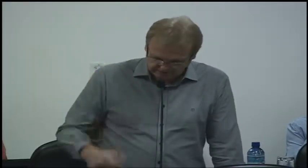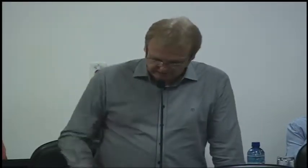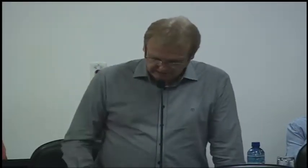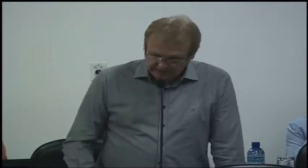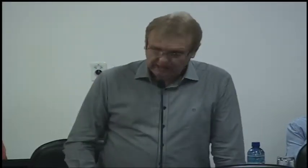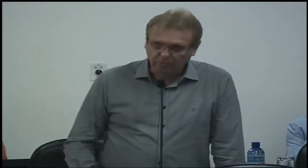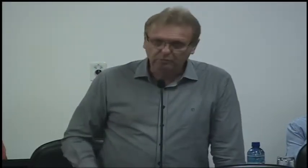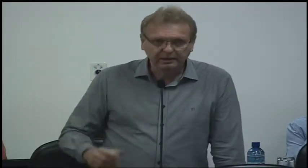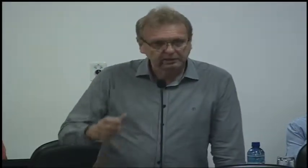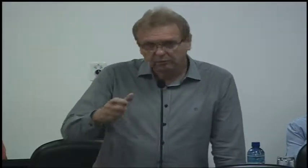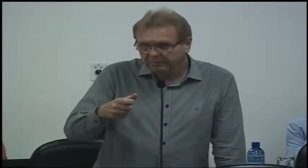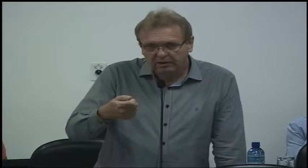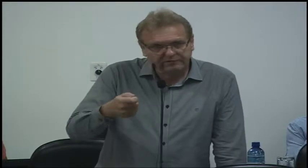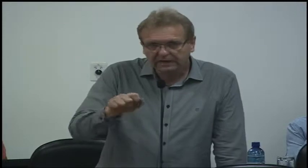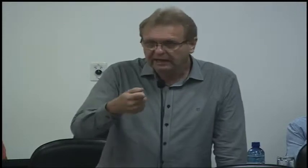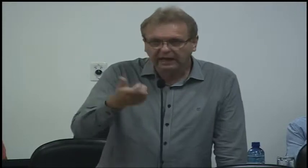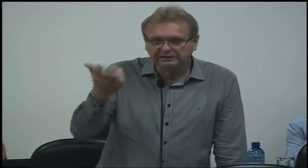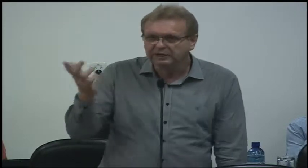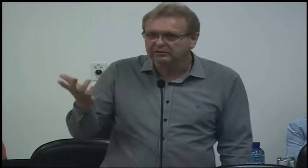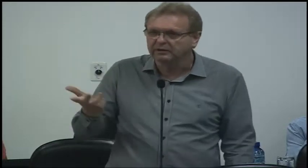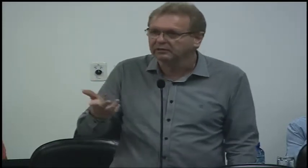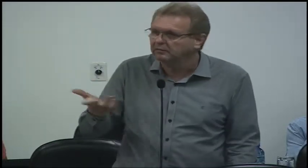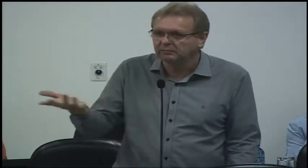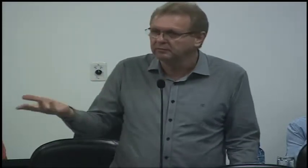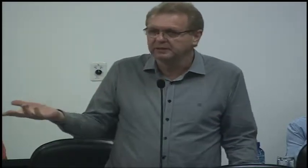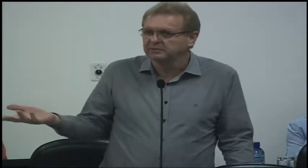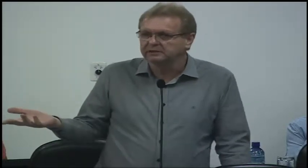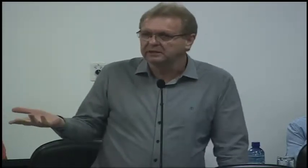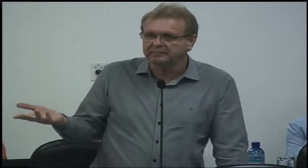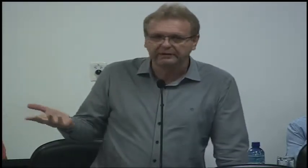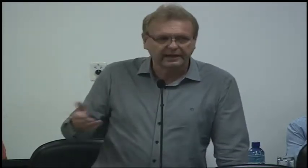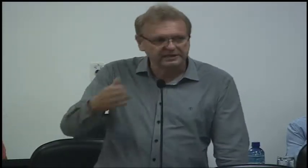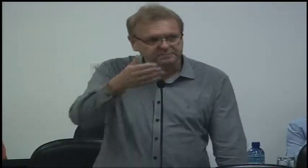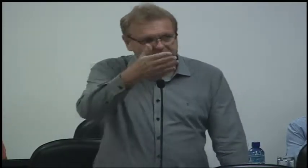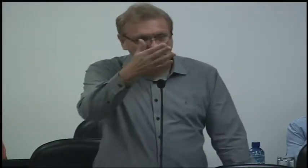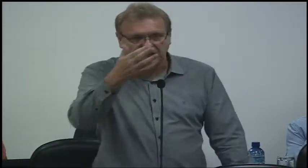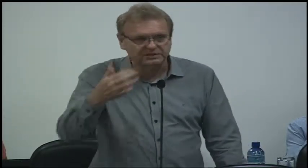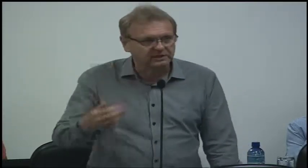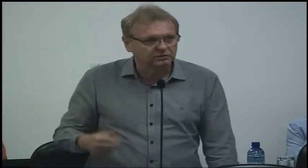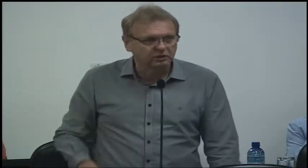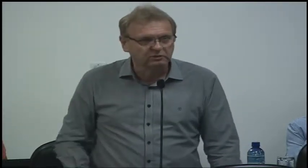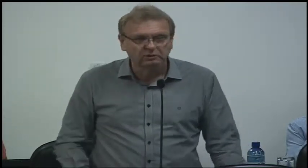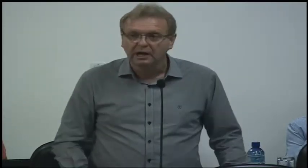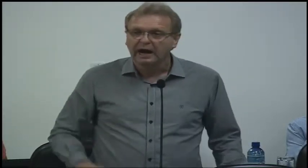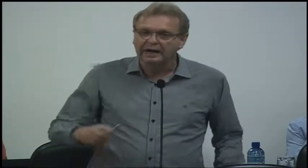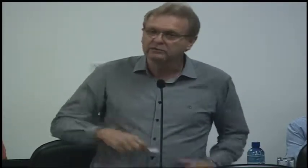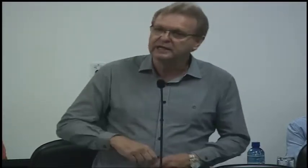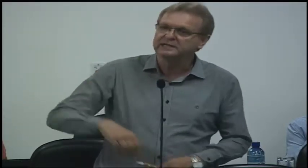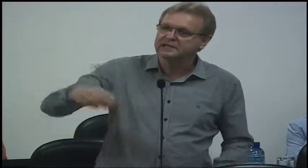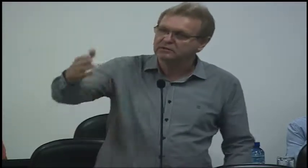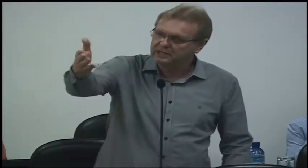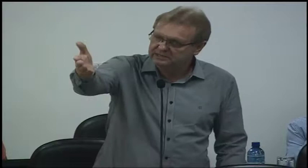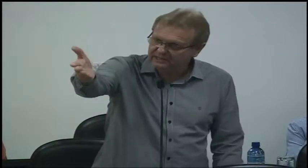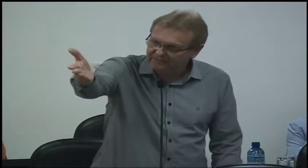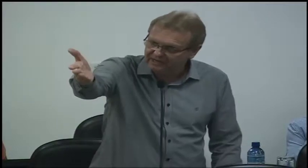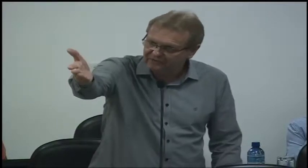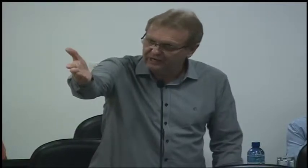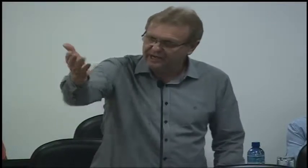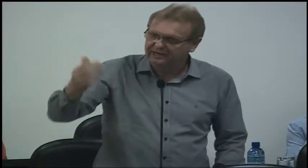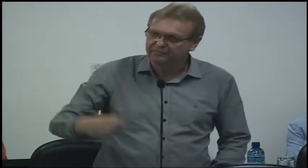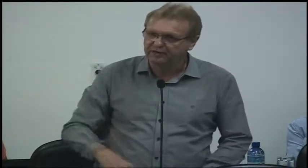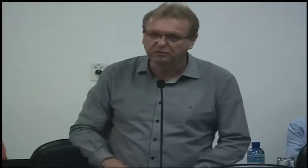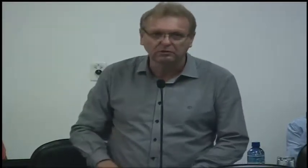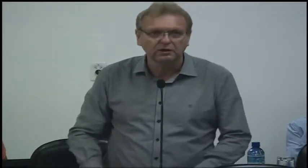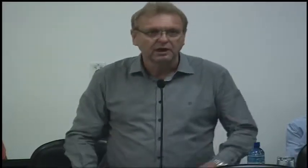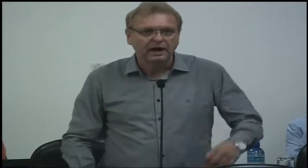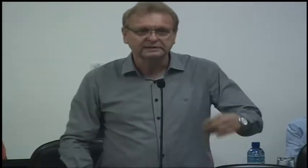funcionário. É culpa que o banco fica rachando o mesmo atendimento, que é que a gente passa no caixa eletrônico, aí não tem a segurança que a vereadora